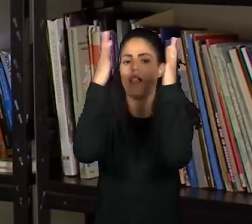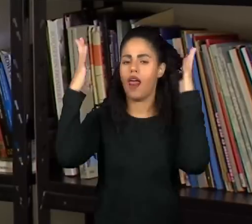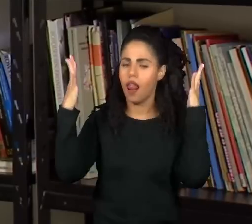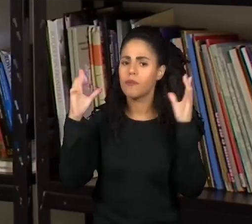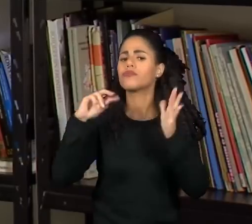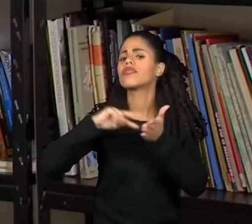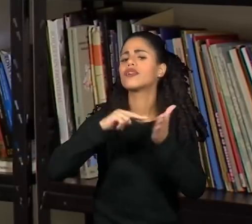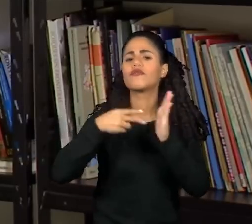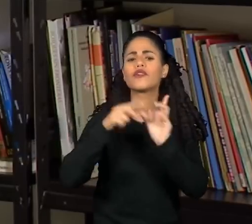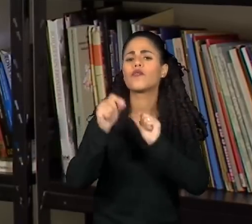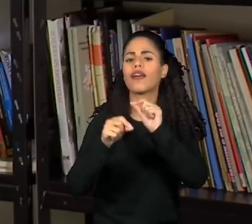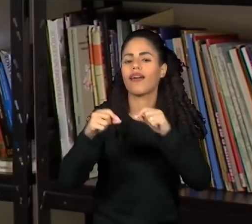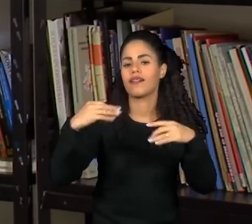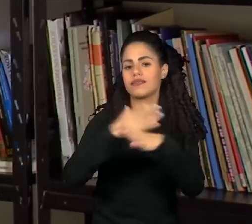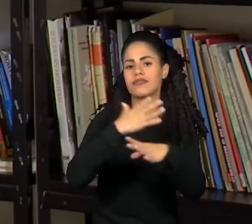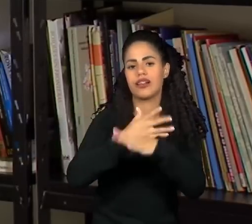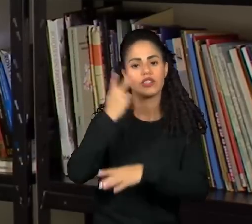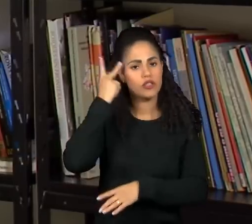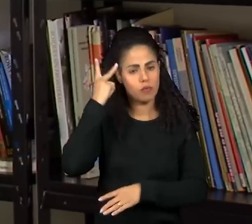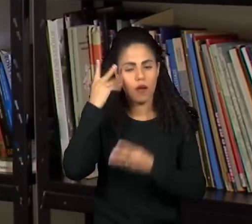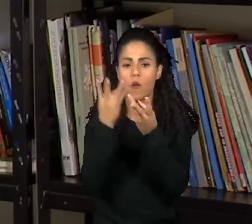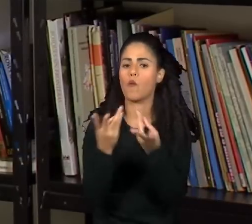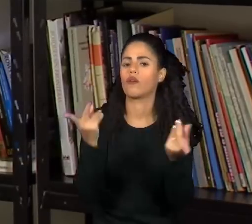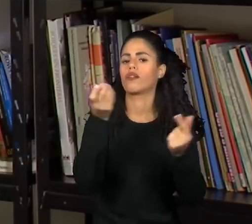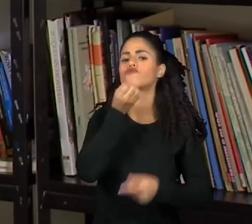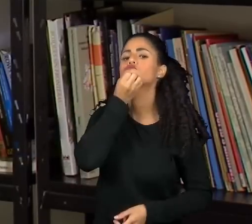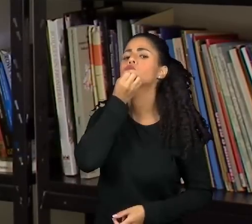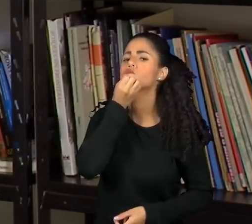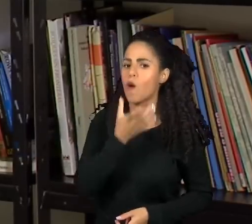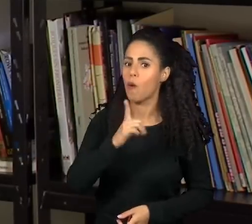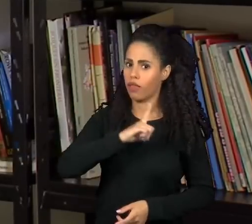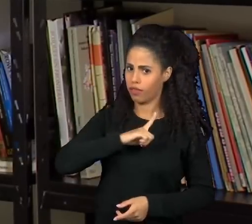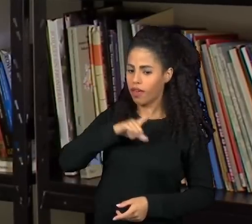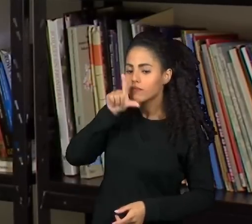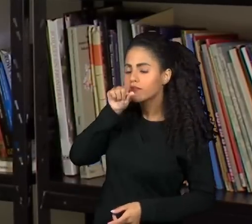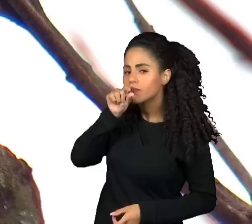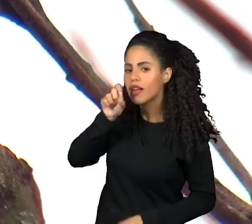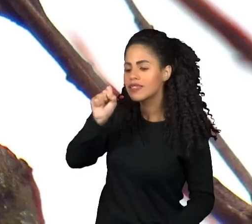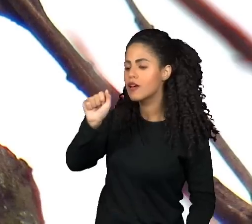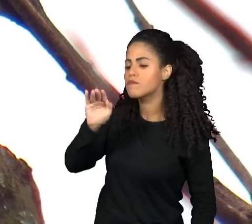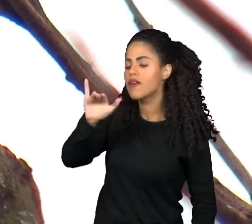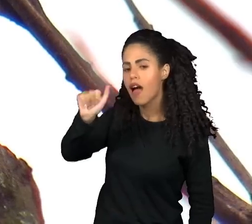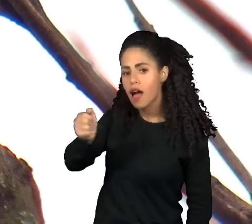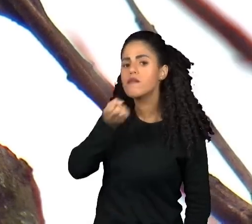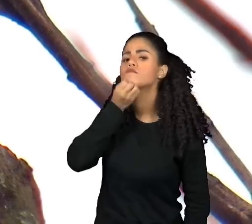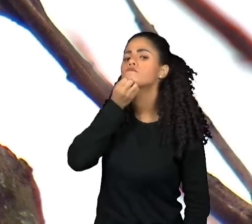de vida mínima na cidade. Se tem sabiá, tá bom para o ser humano também.